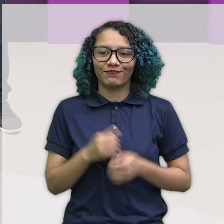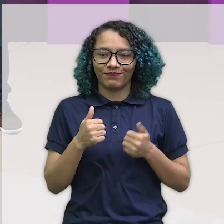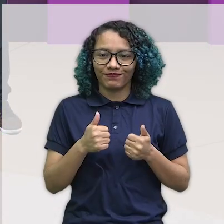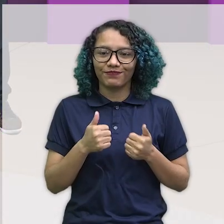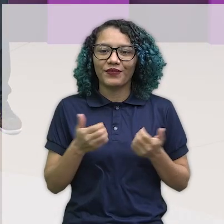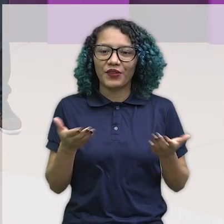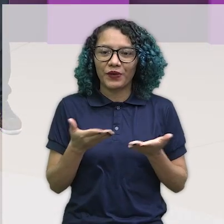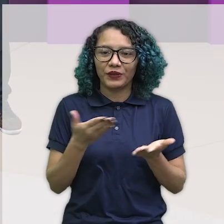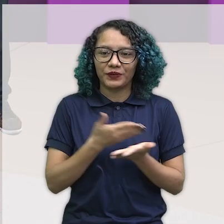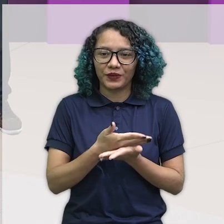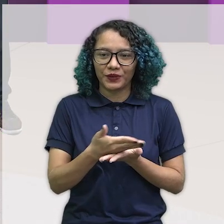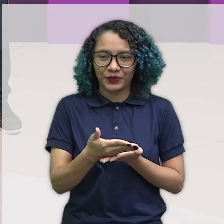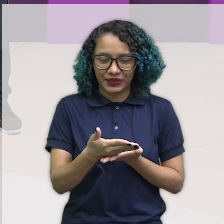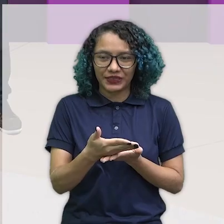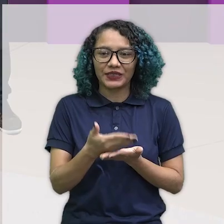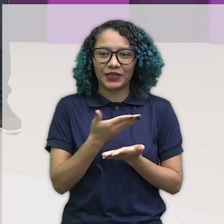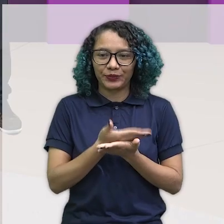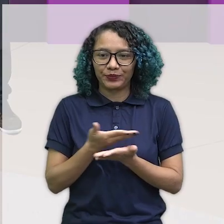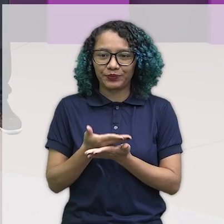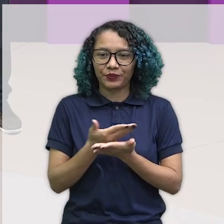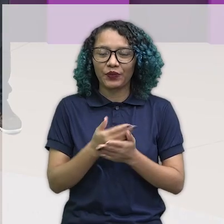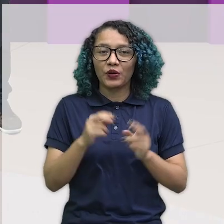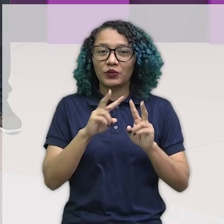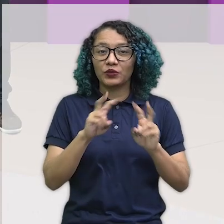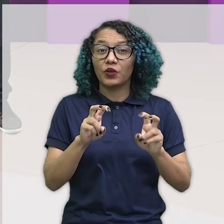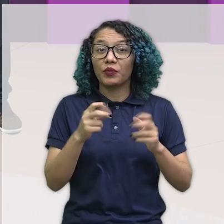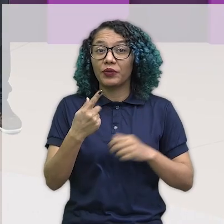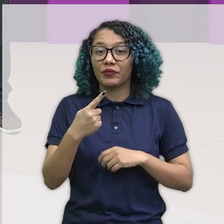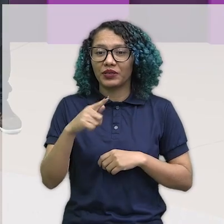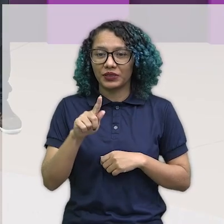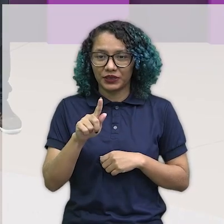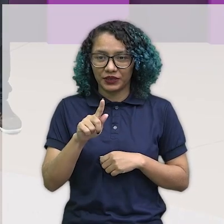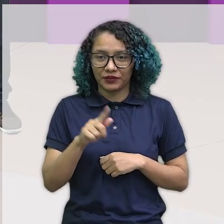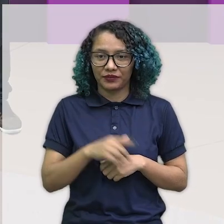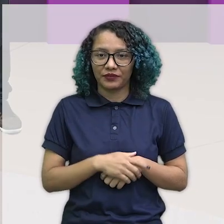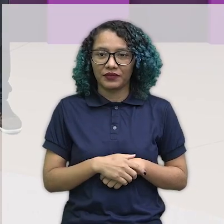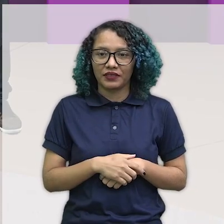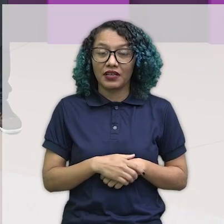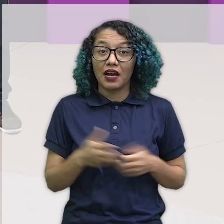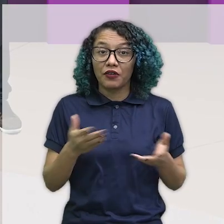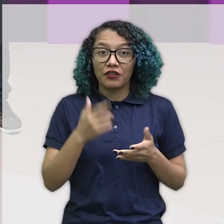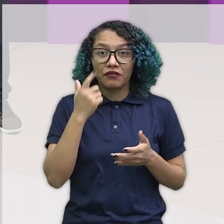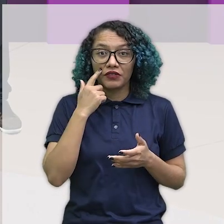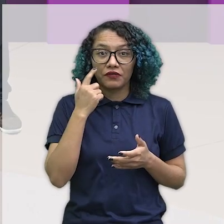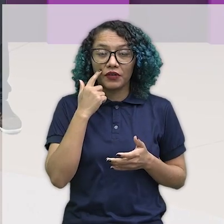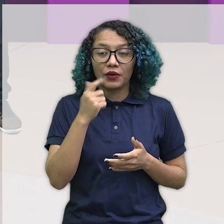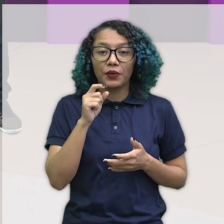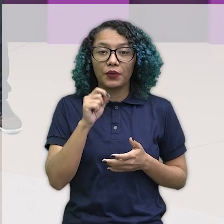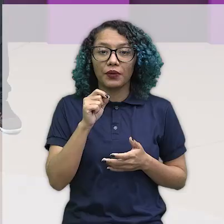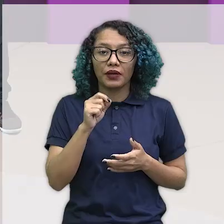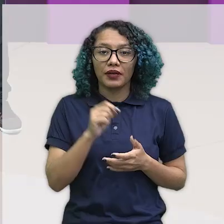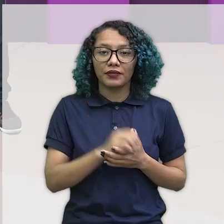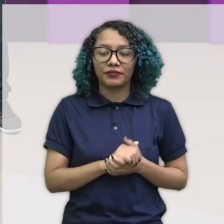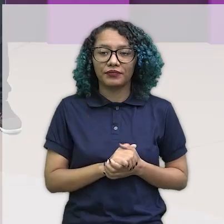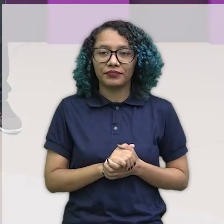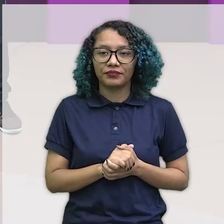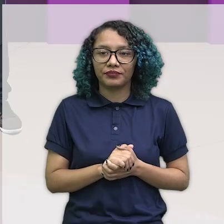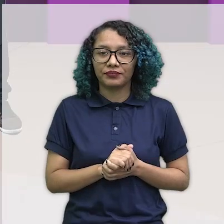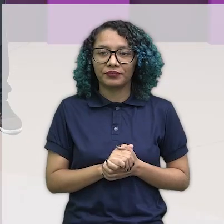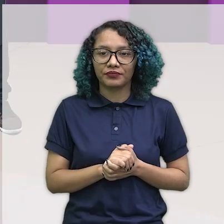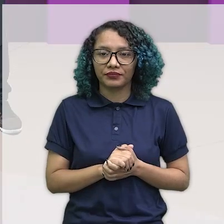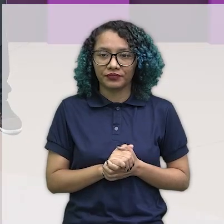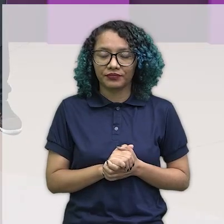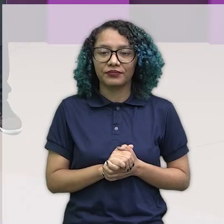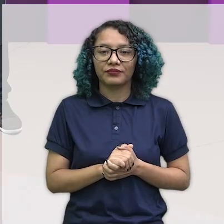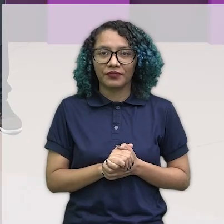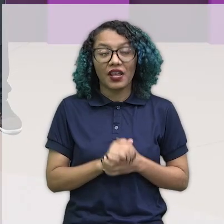Muito bem, vamos dar início então ao nosso estudo da progressão geométrica. Acompanhe então o nosso tema, que vai abrir